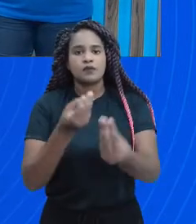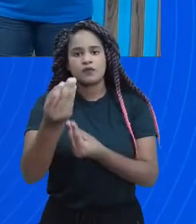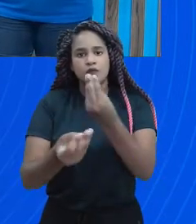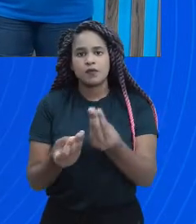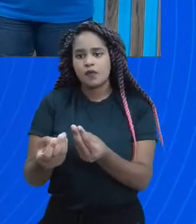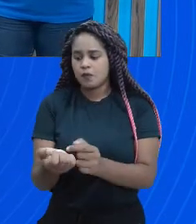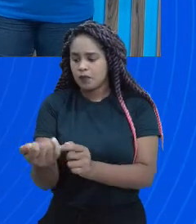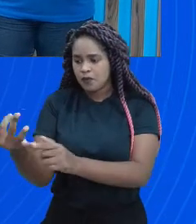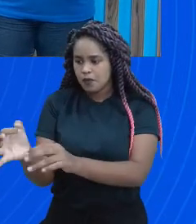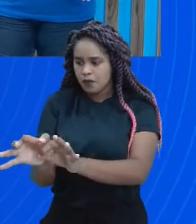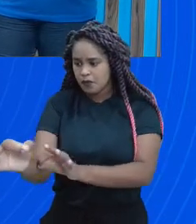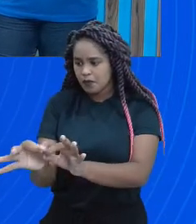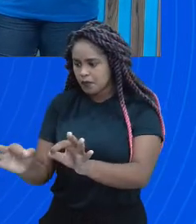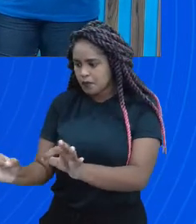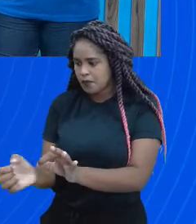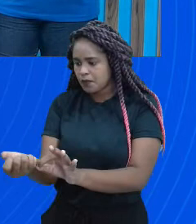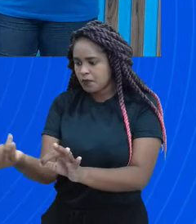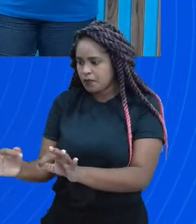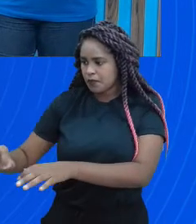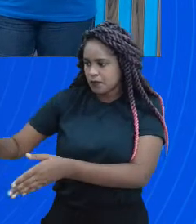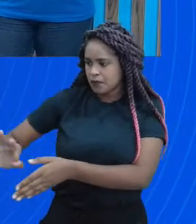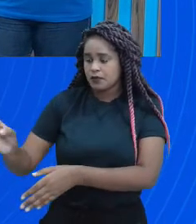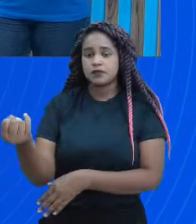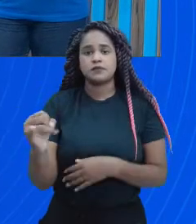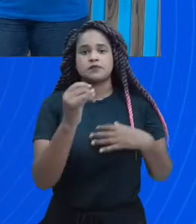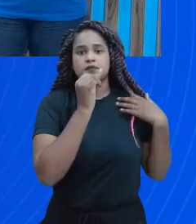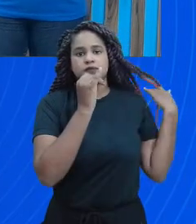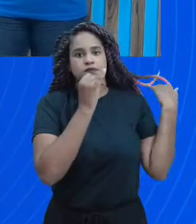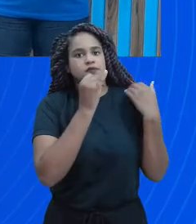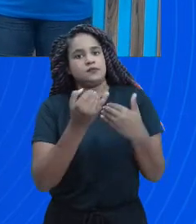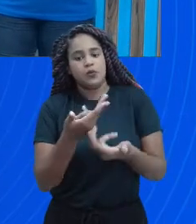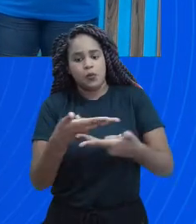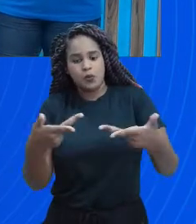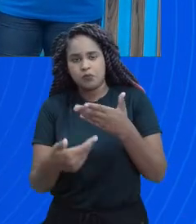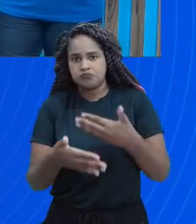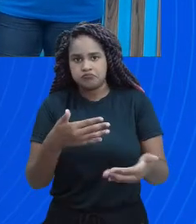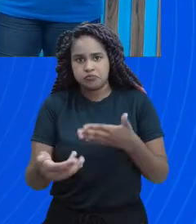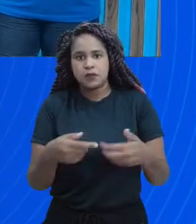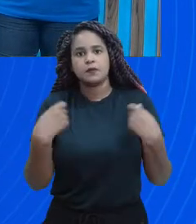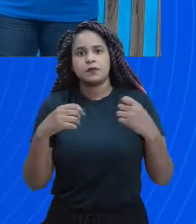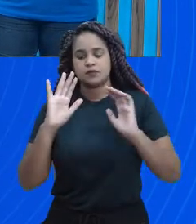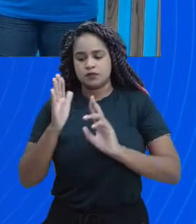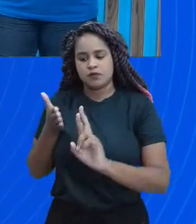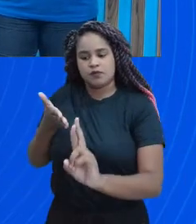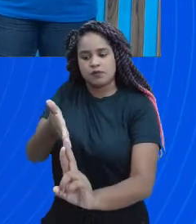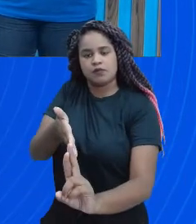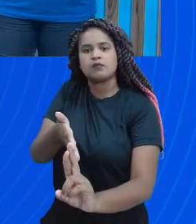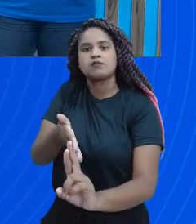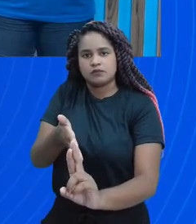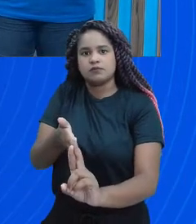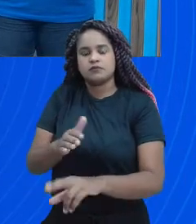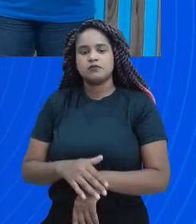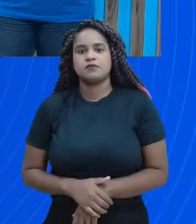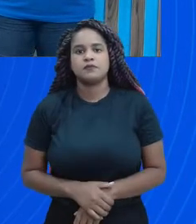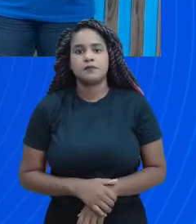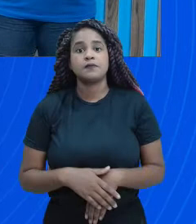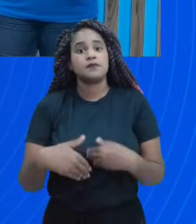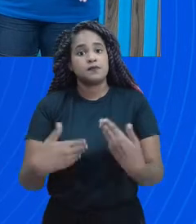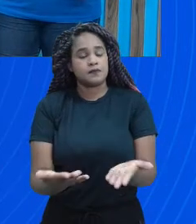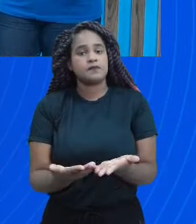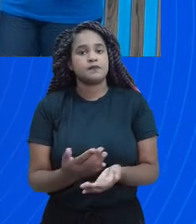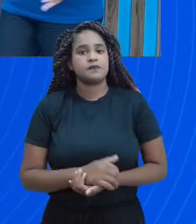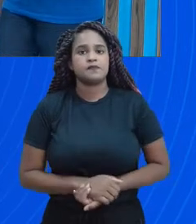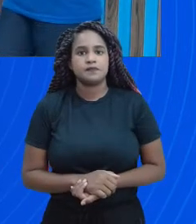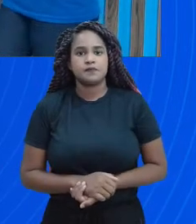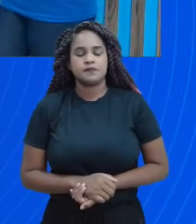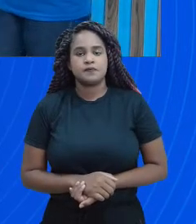sendo medido. Afinal de contas, se eu estou medindo a parte de alguma coisa, tem que ter uma referência para esse total. Então,